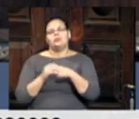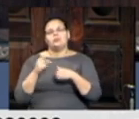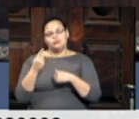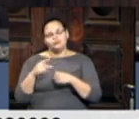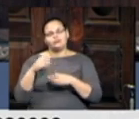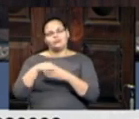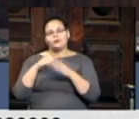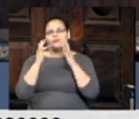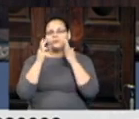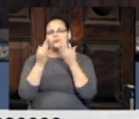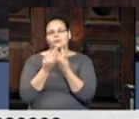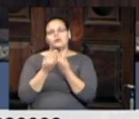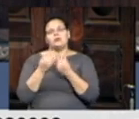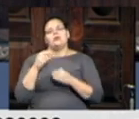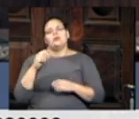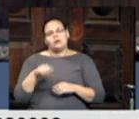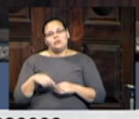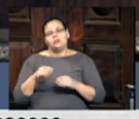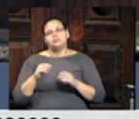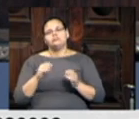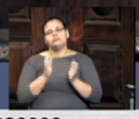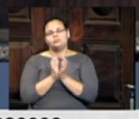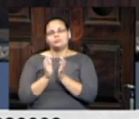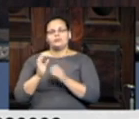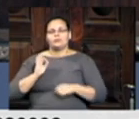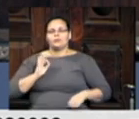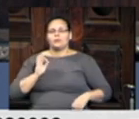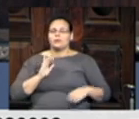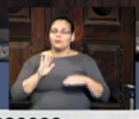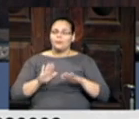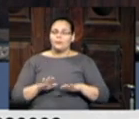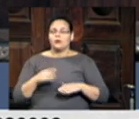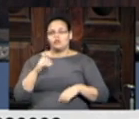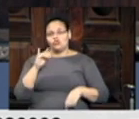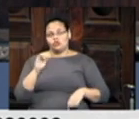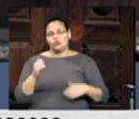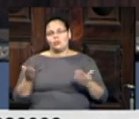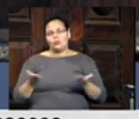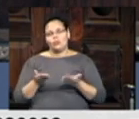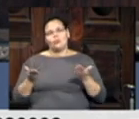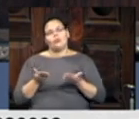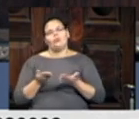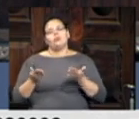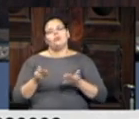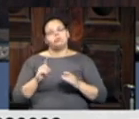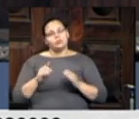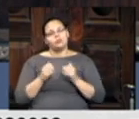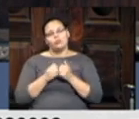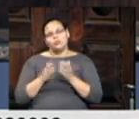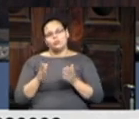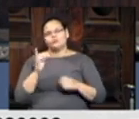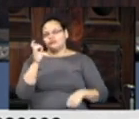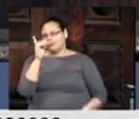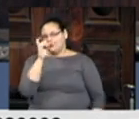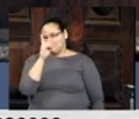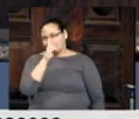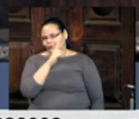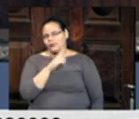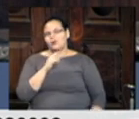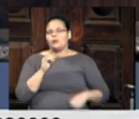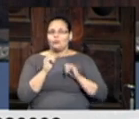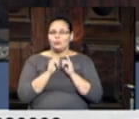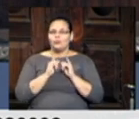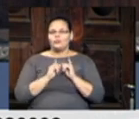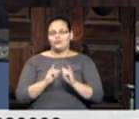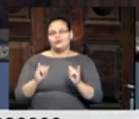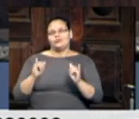famílias e no âmbito das suas corporações. Mas esse dia que hoje já começou tão difícil com a notícia